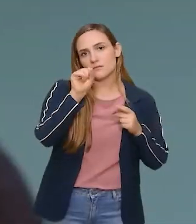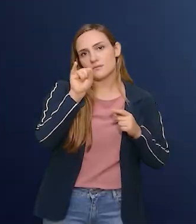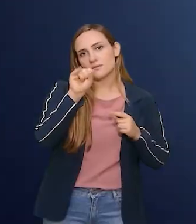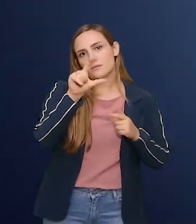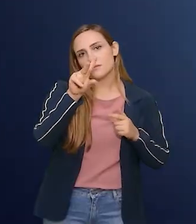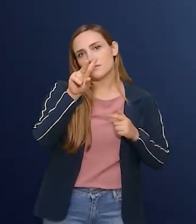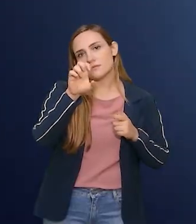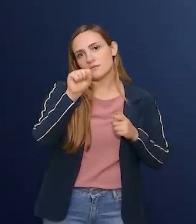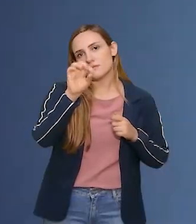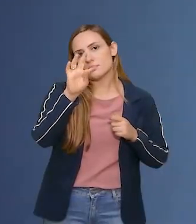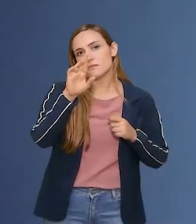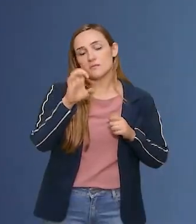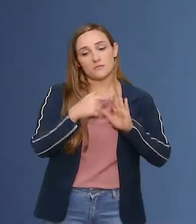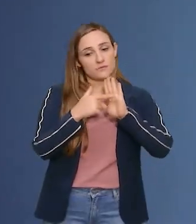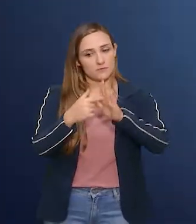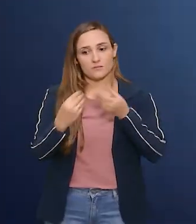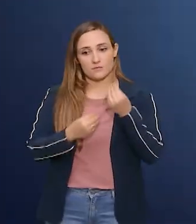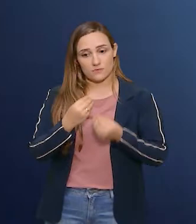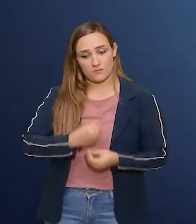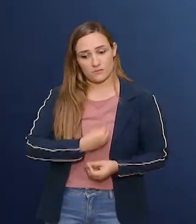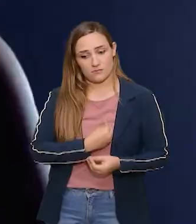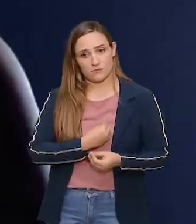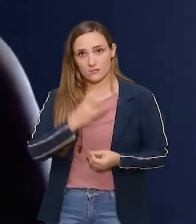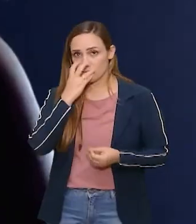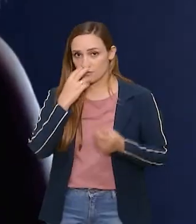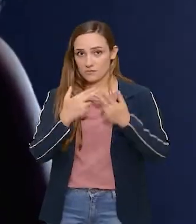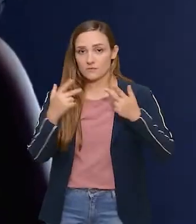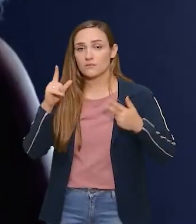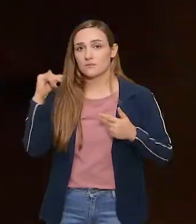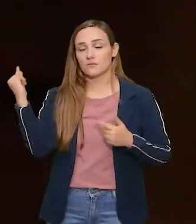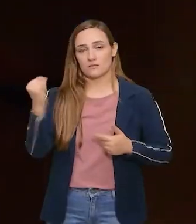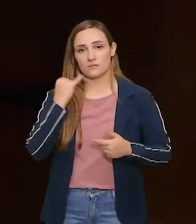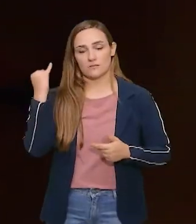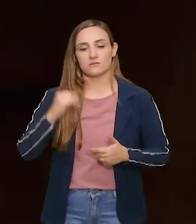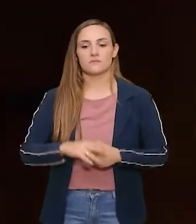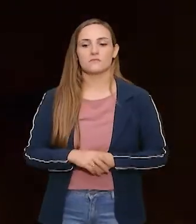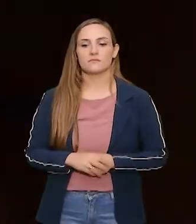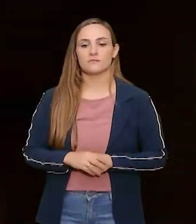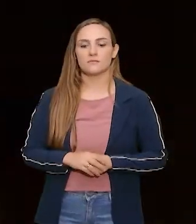3 anos para conscientizar as ações da sociedade sobre a vida animal.